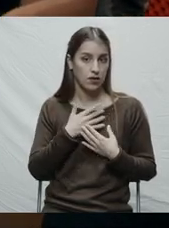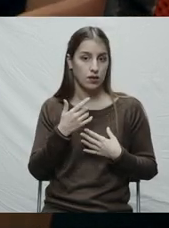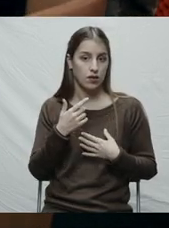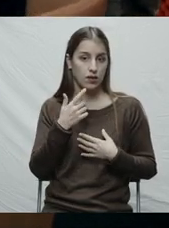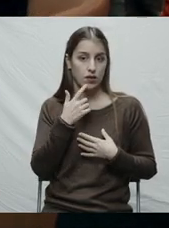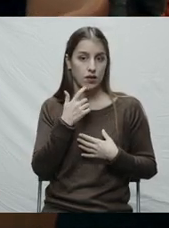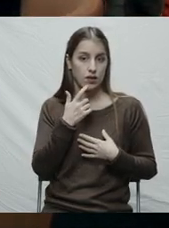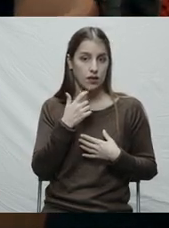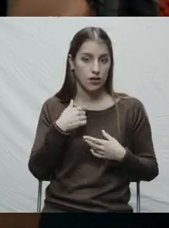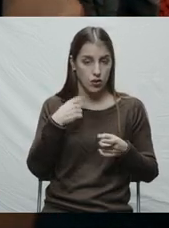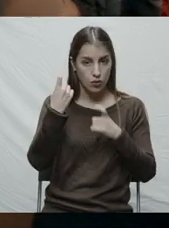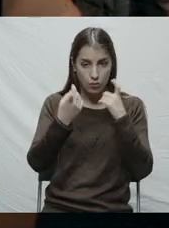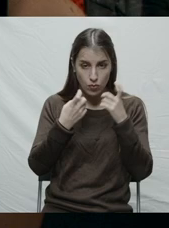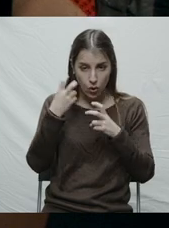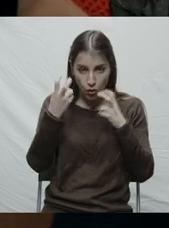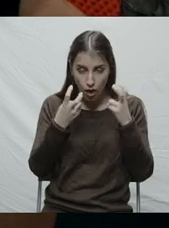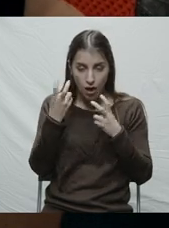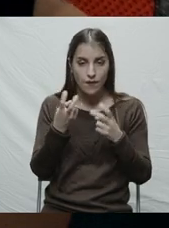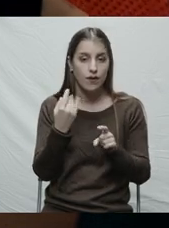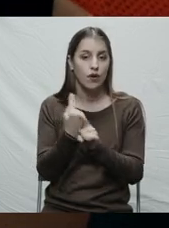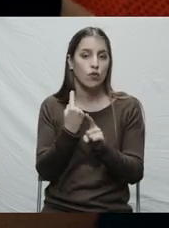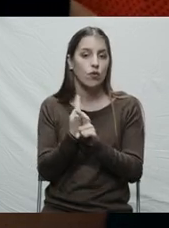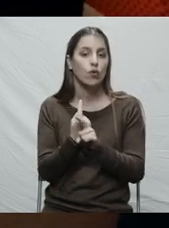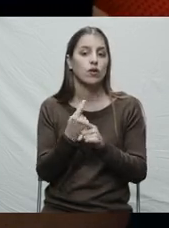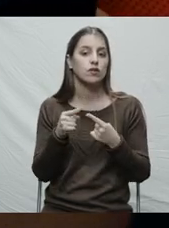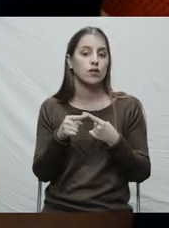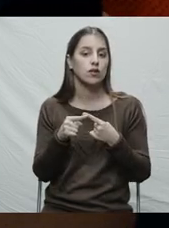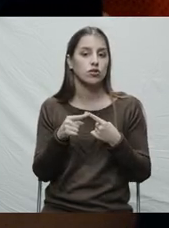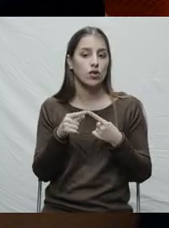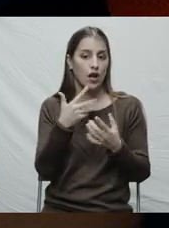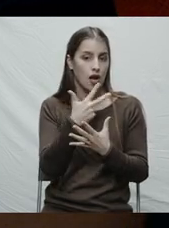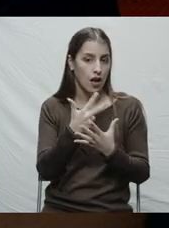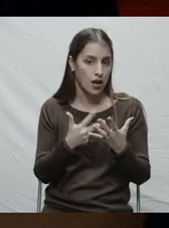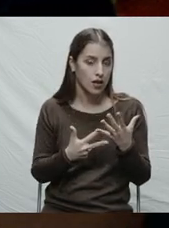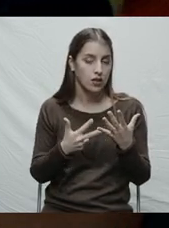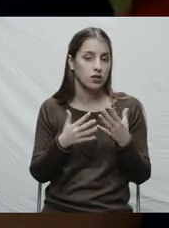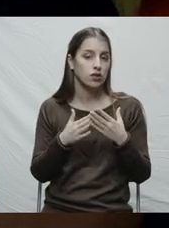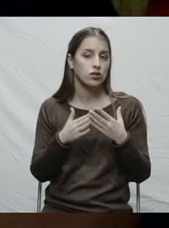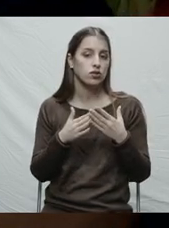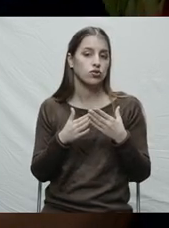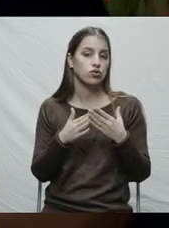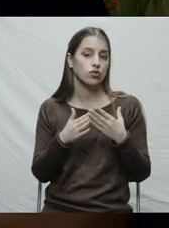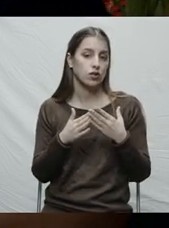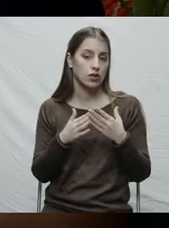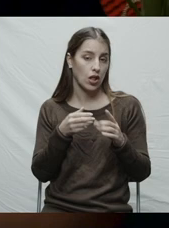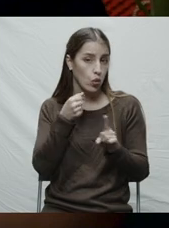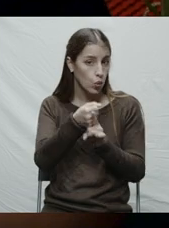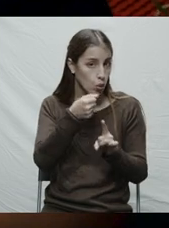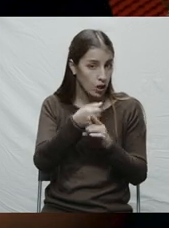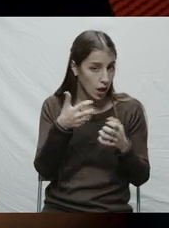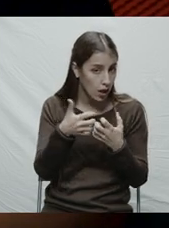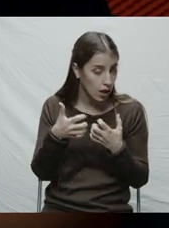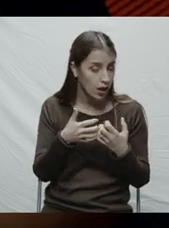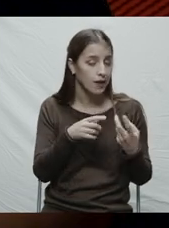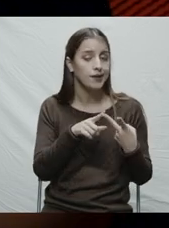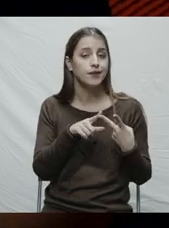eu procurava coisas como Tosse, bastante, como o Katakaui, como artes marciais, que fiz desde muito novo.